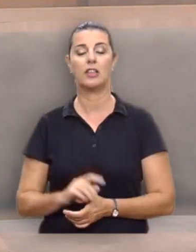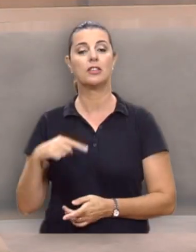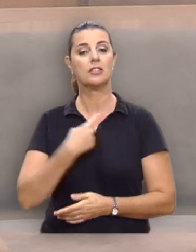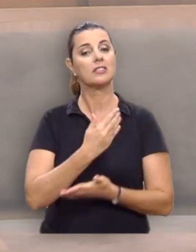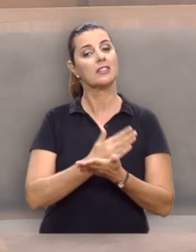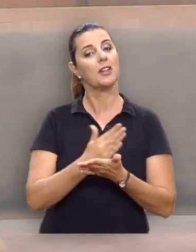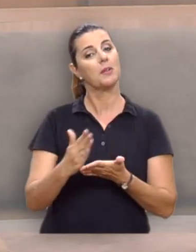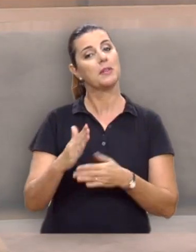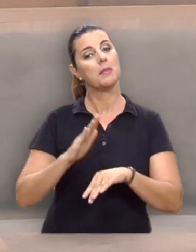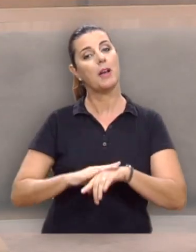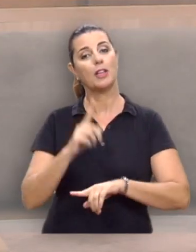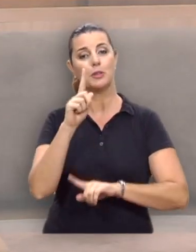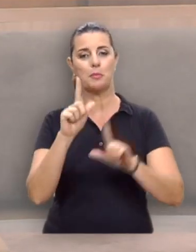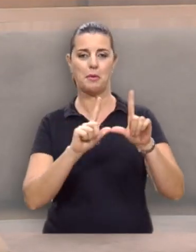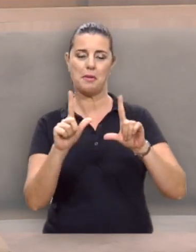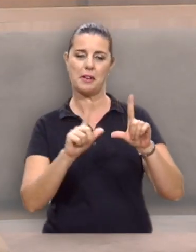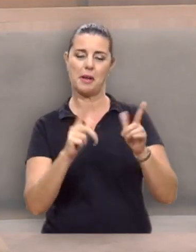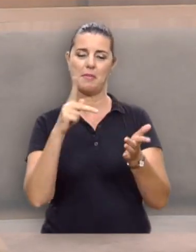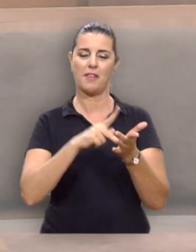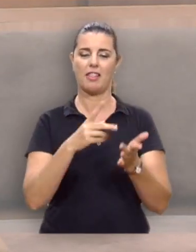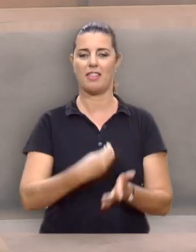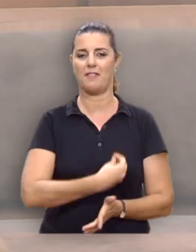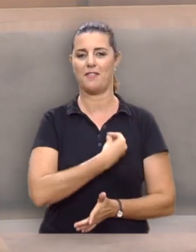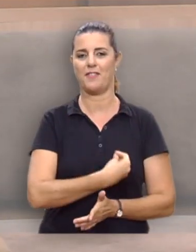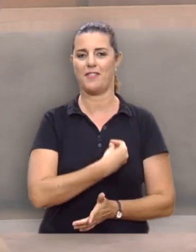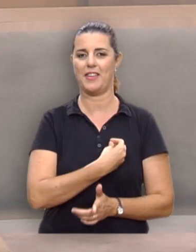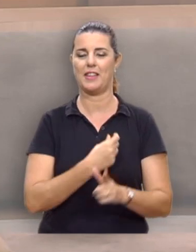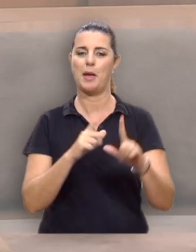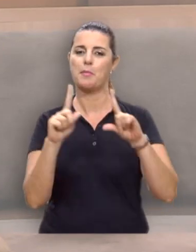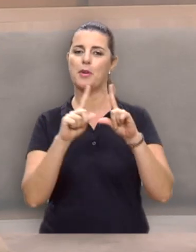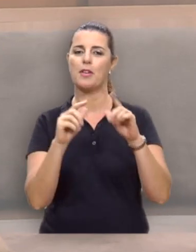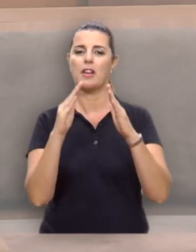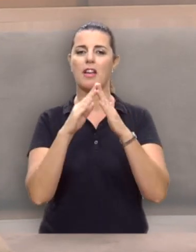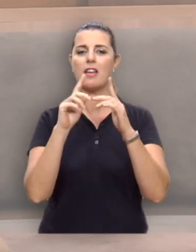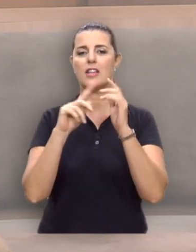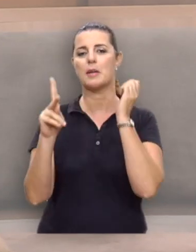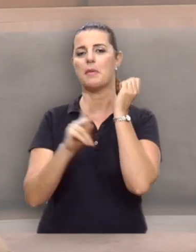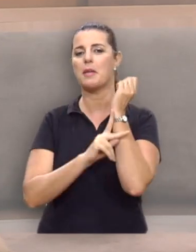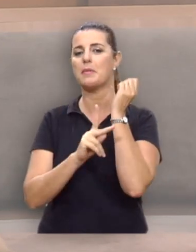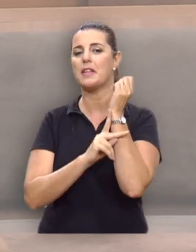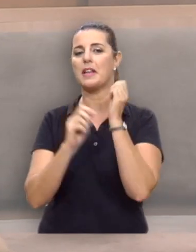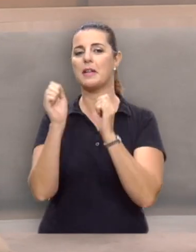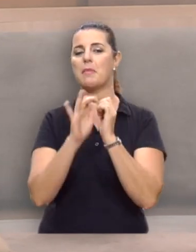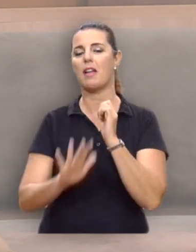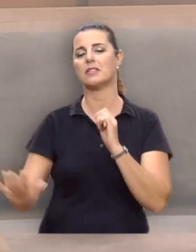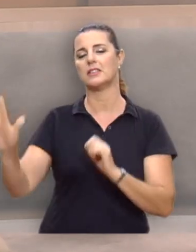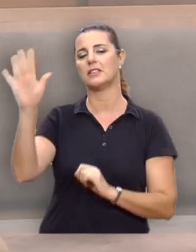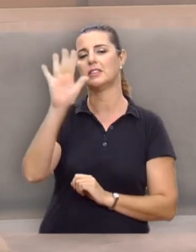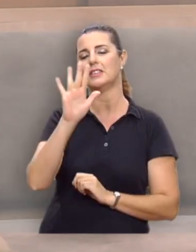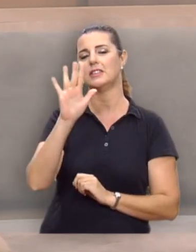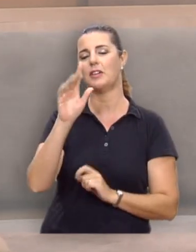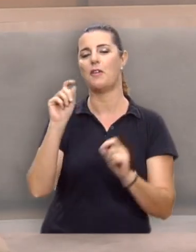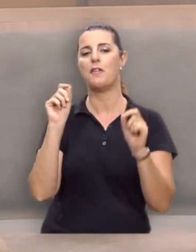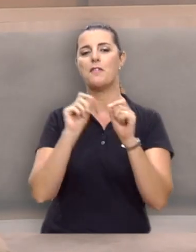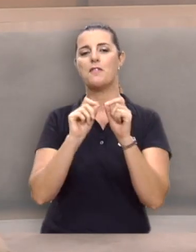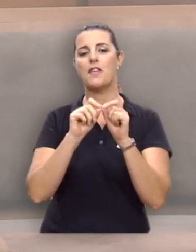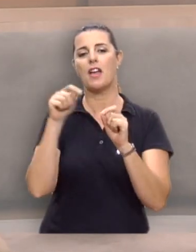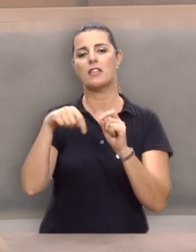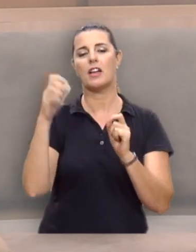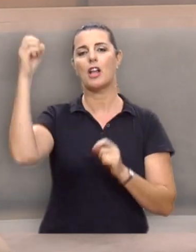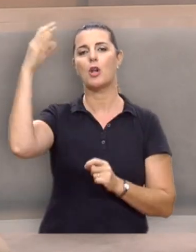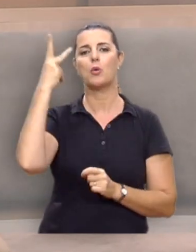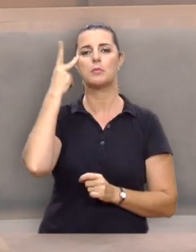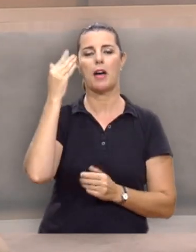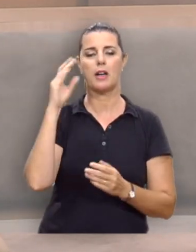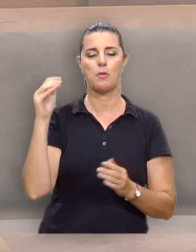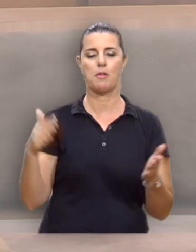Nós estamos começando mais um programa Verdade e Vida, um programa da Igreja Presbiteriana do Brasil, feito aqui em Luz para o Caminho,